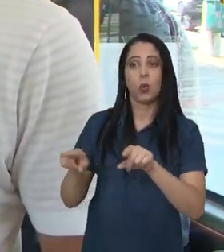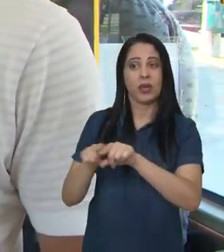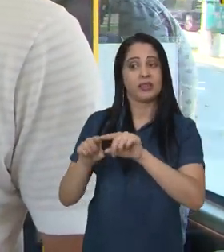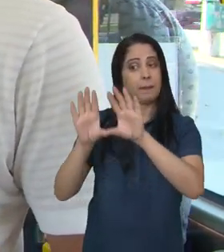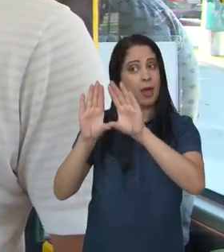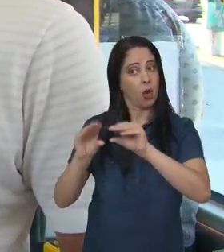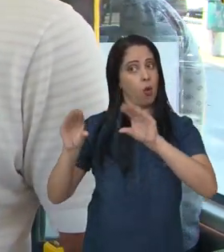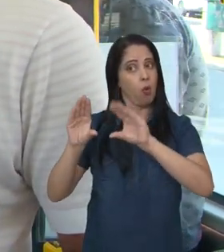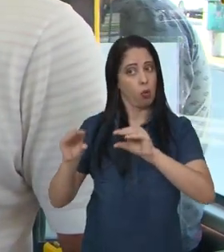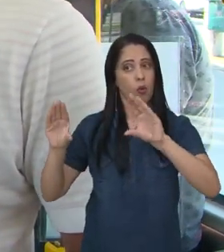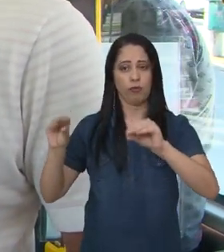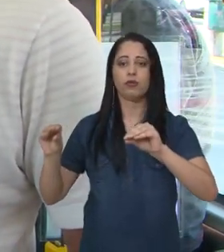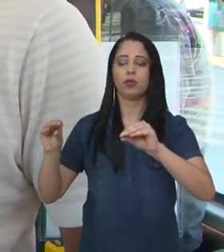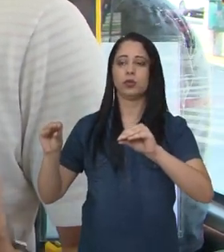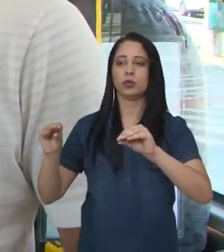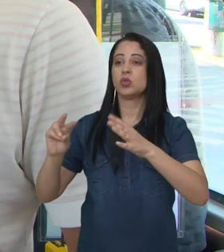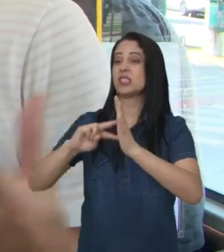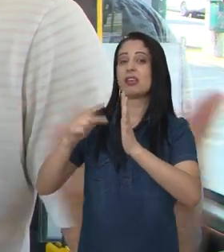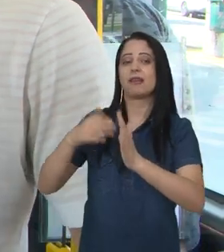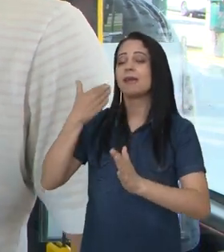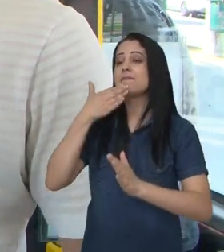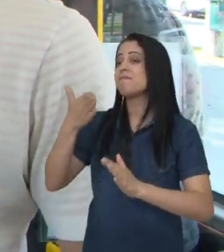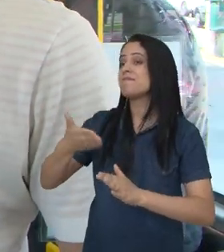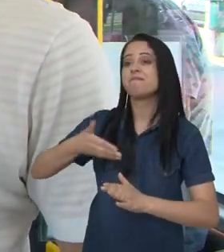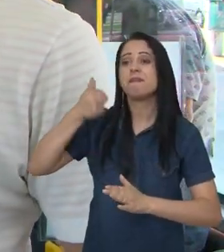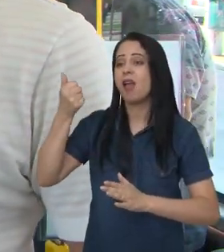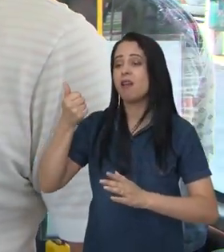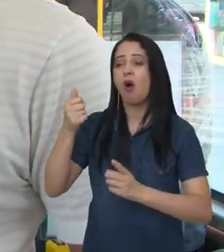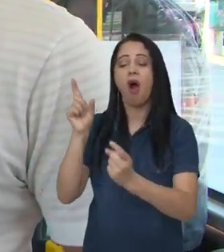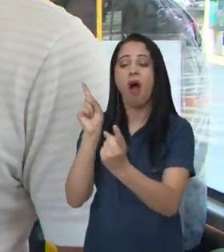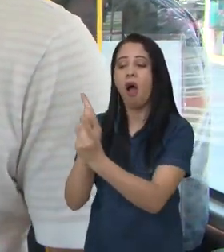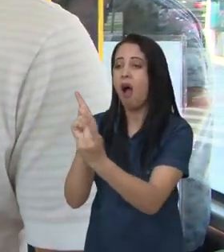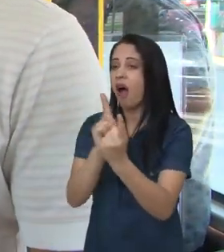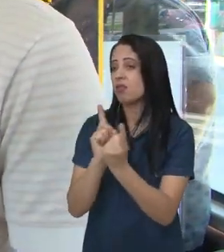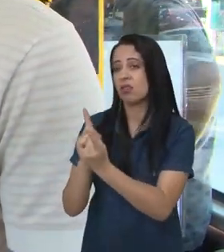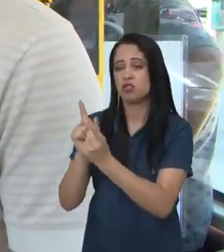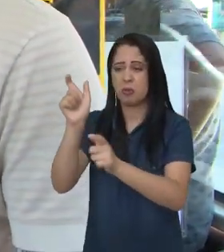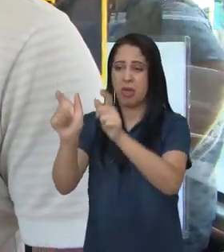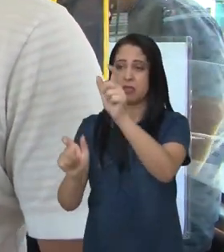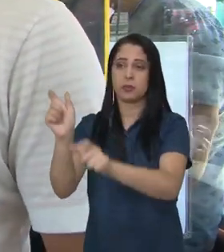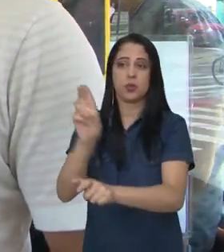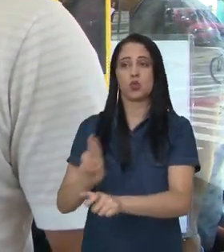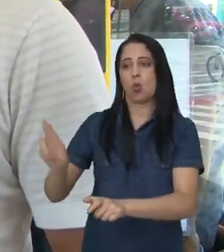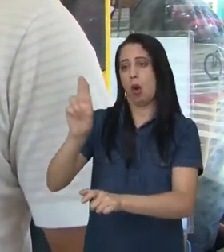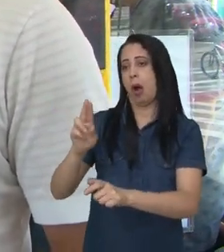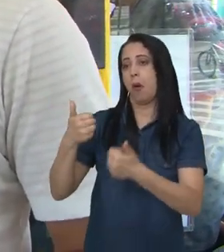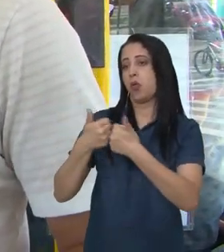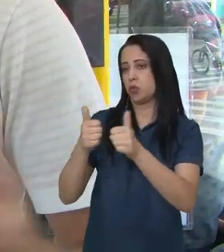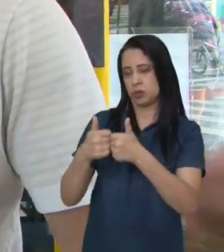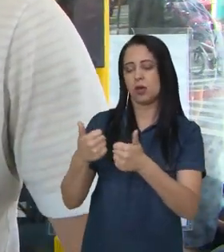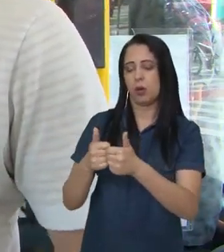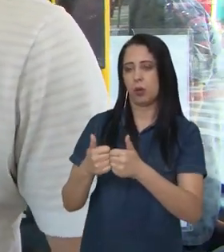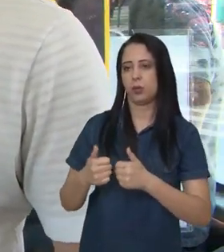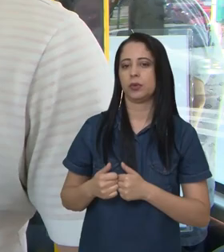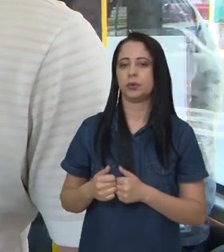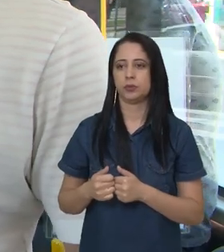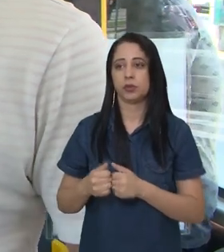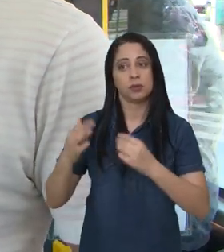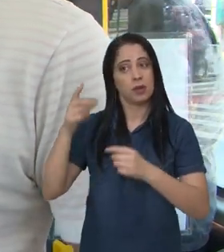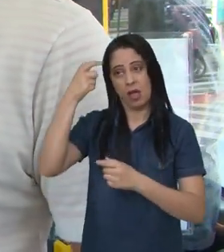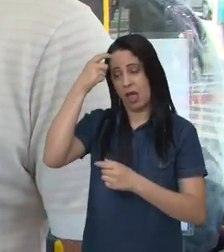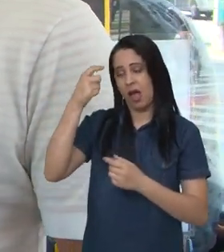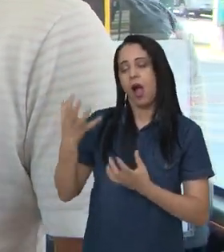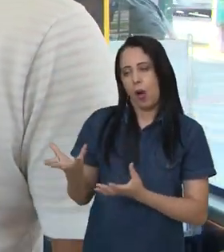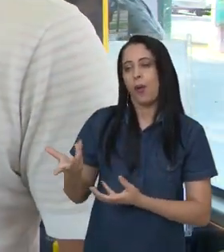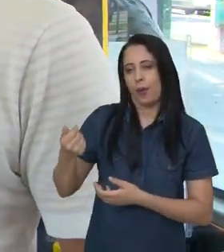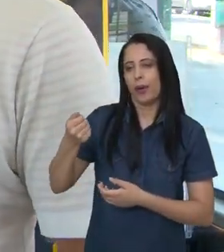precisamos vislumbrar um melhor atendimento aos munícipes que precisam o transporte público e conta asporte público